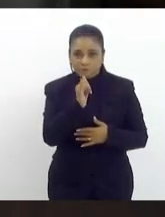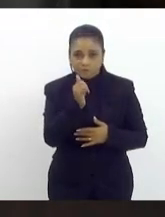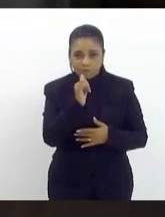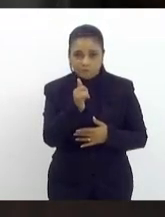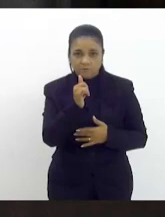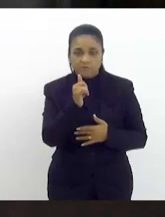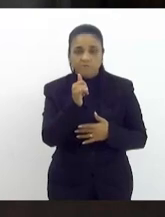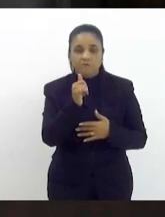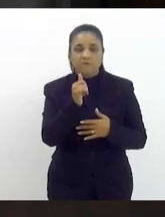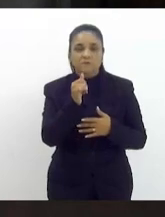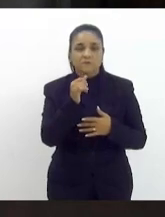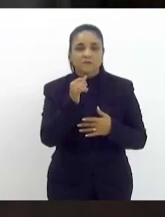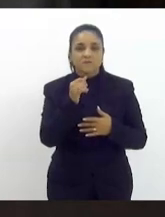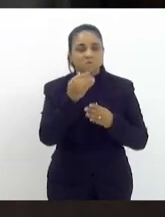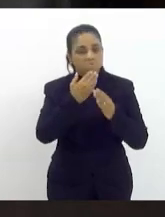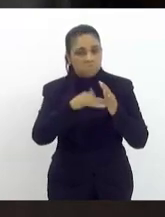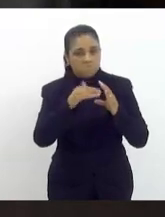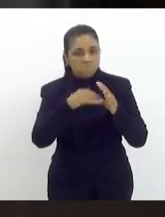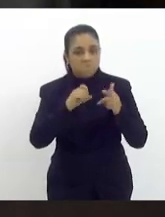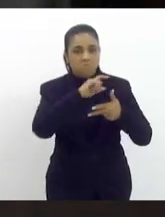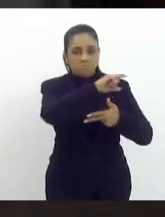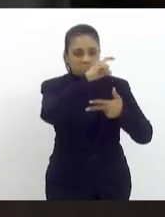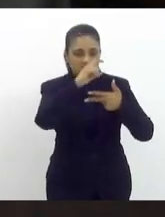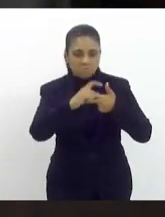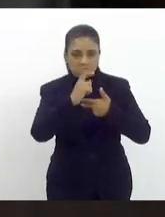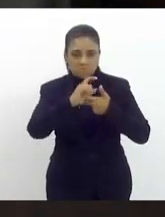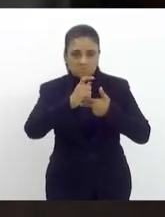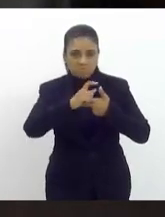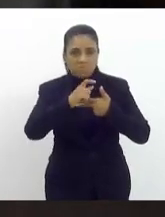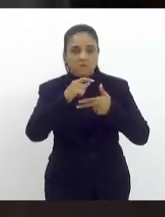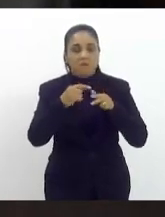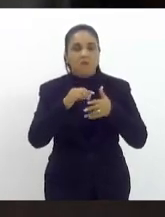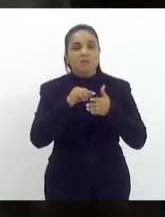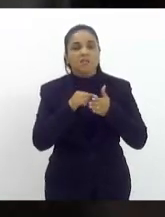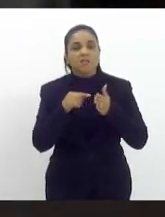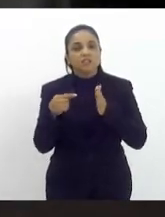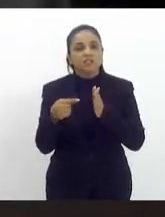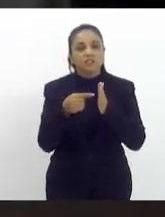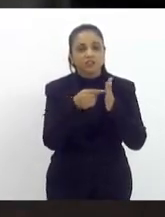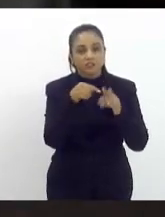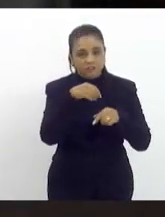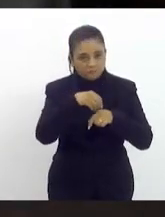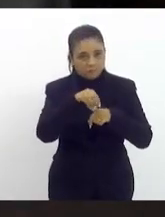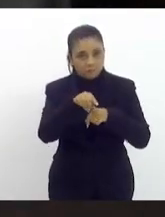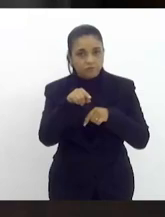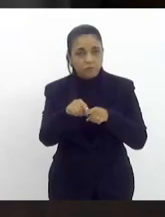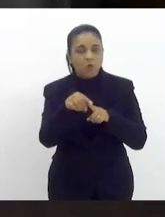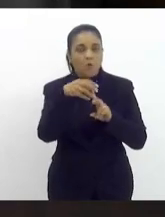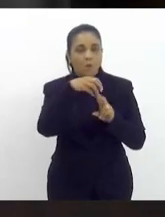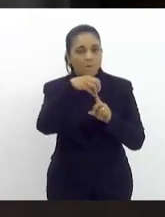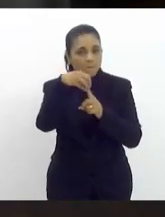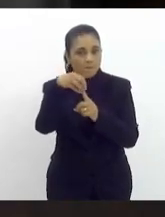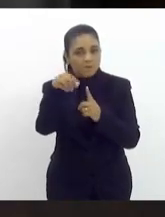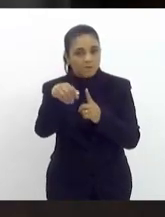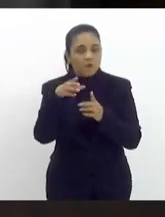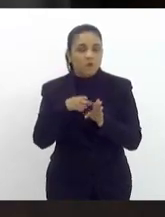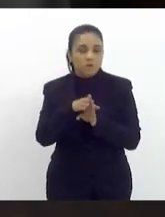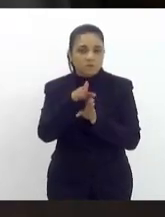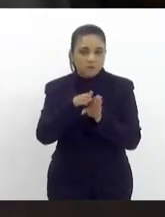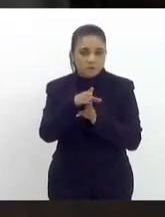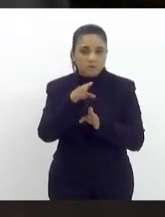de exame de mensagem do Poder Executivo, que indica o senhor Adolfo Konder, homem de Carvalho Filho, como conselheiro da